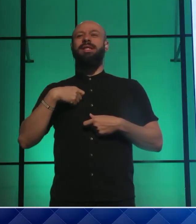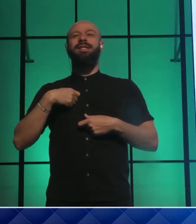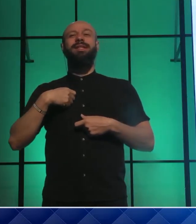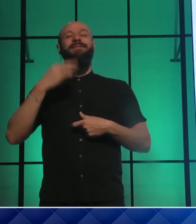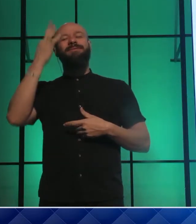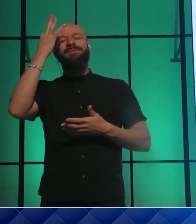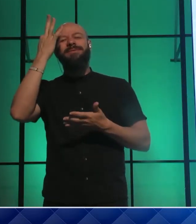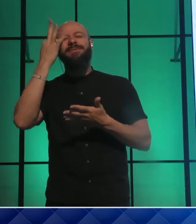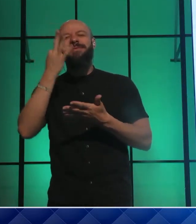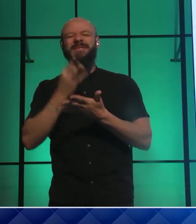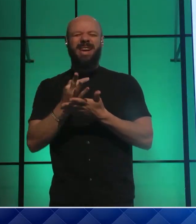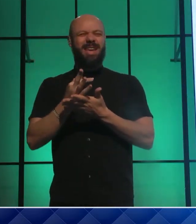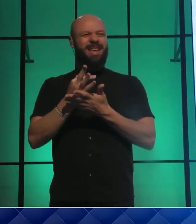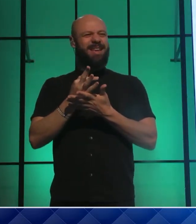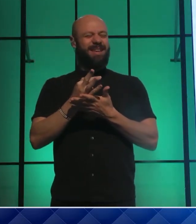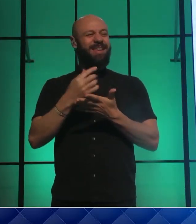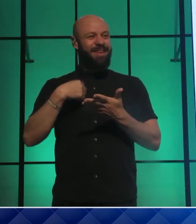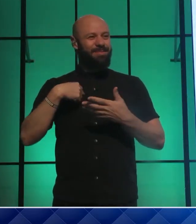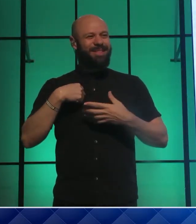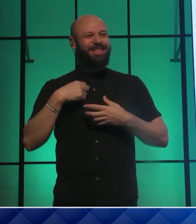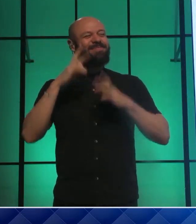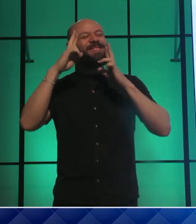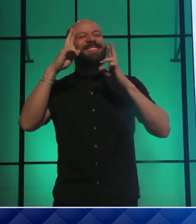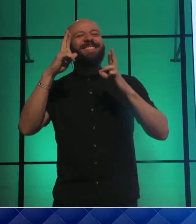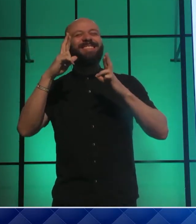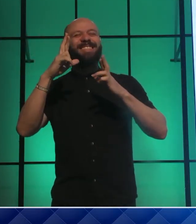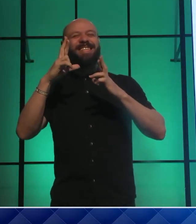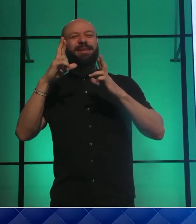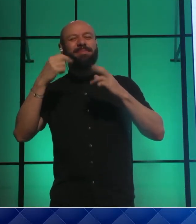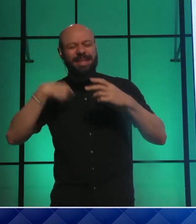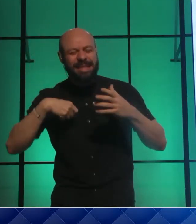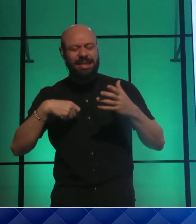fé, cheia de esperança.